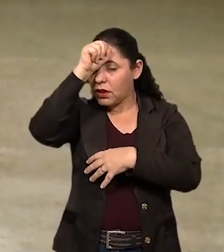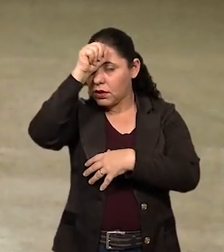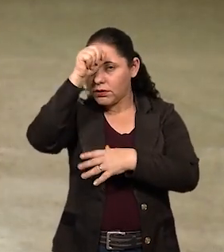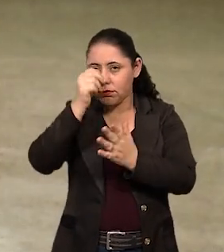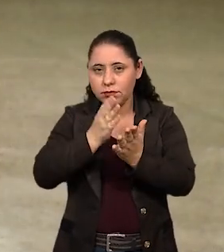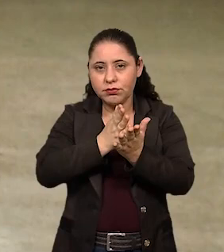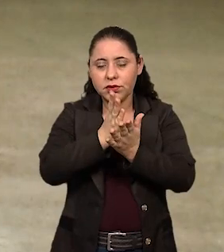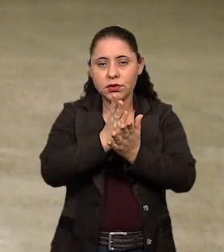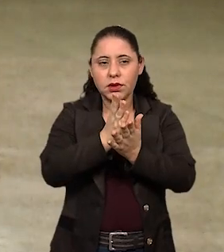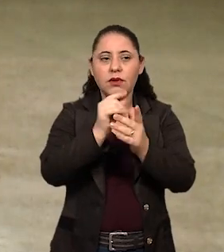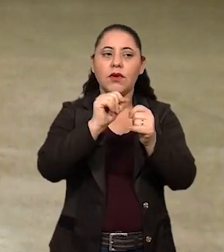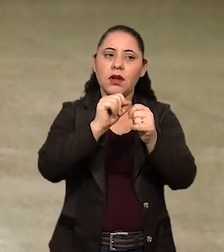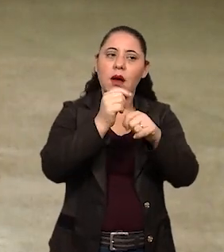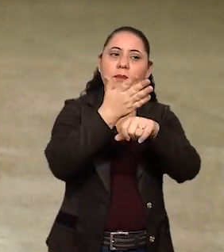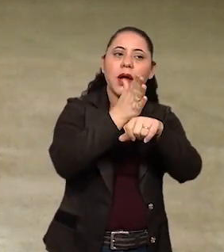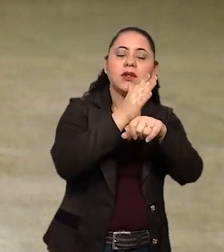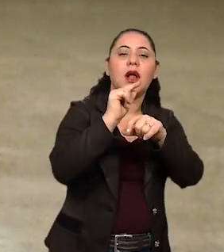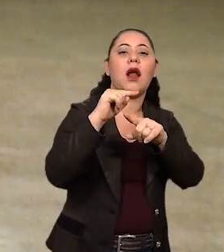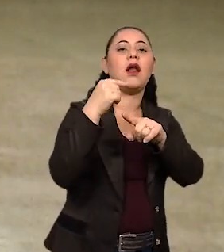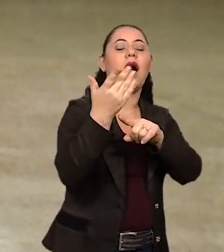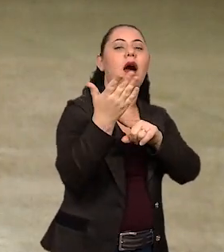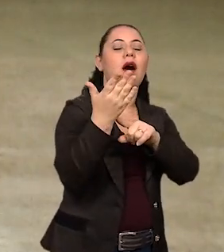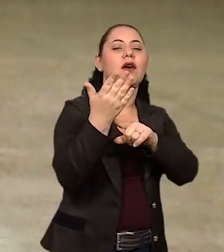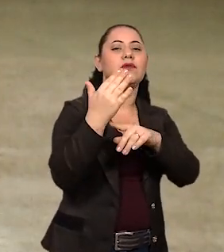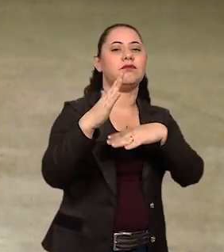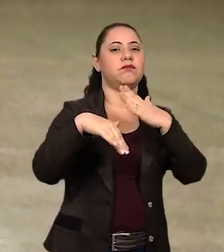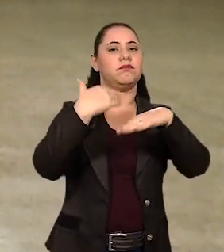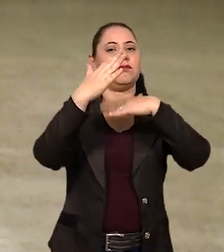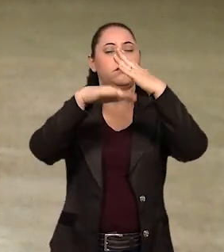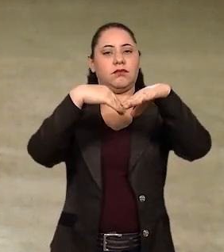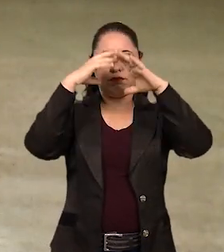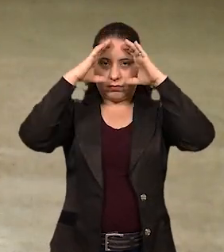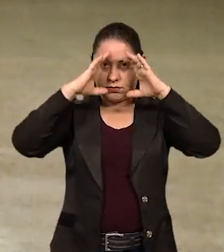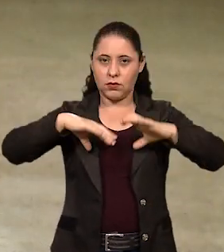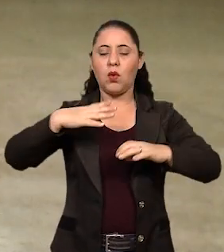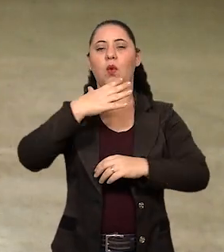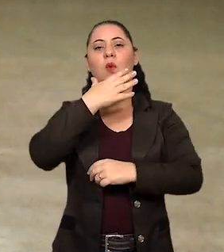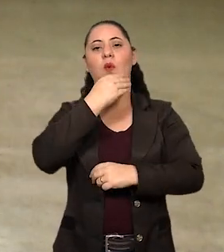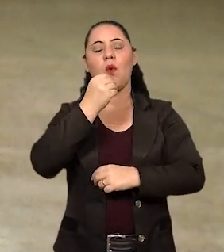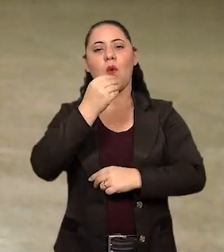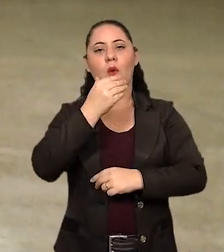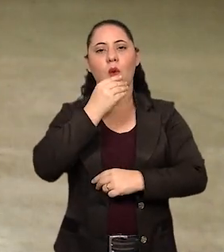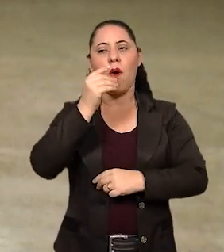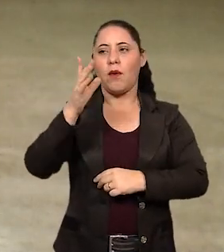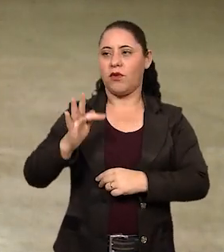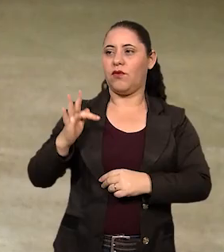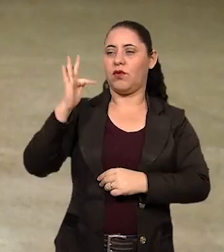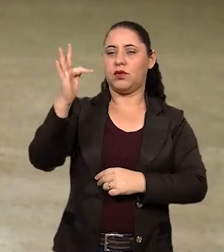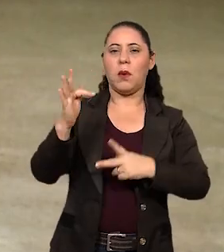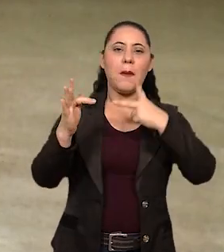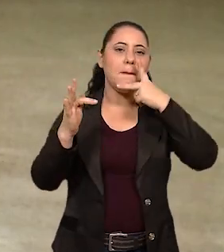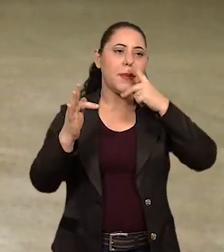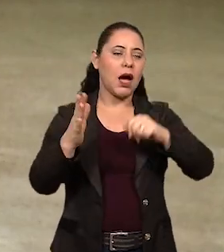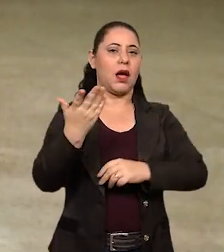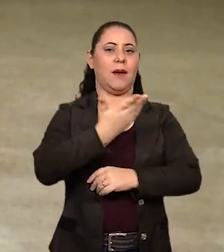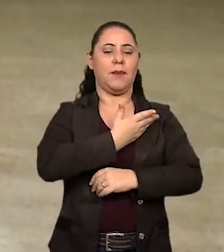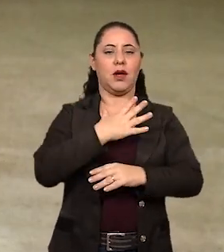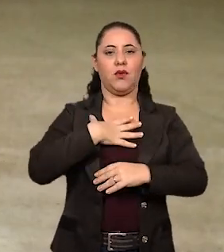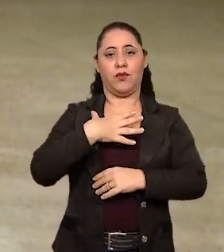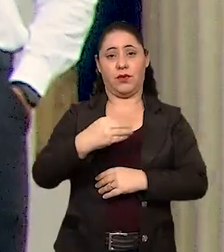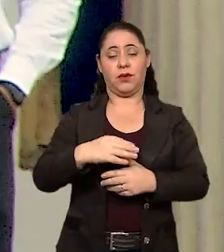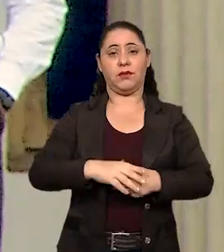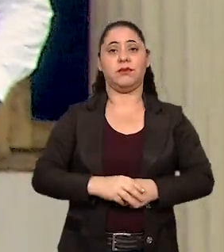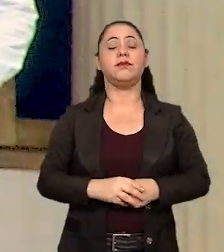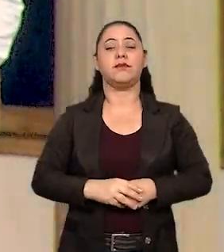aplicar elas lá fora, a gente vai evoluir como cidadão, como homem, como futuro pai, como amigo, como